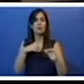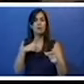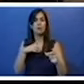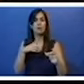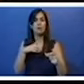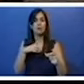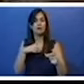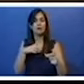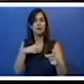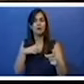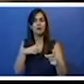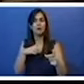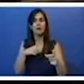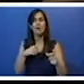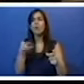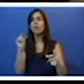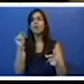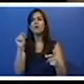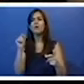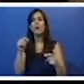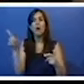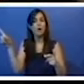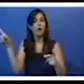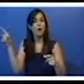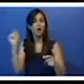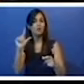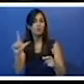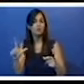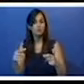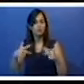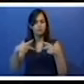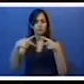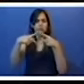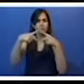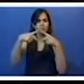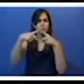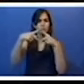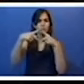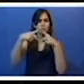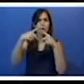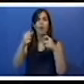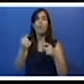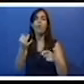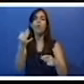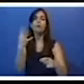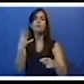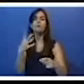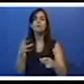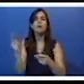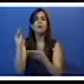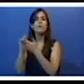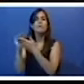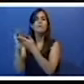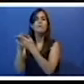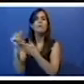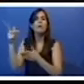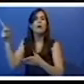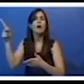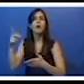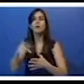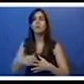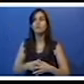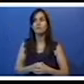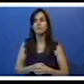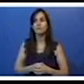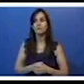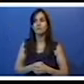primeiro eu tenho que saber o que é losango é esse azul Vamos lá ver quantos Olha que legal ficou uma figura até em